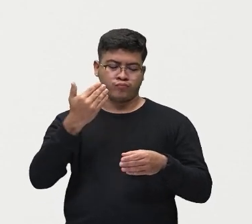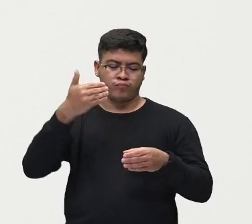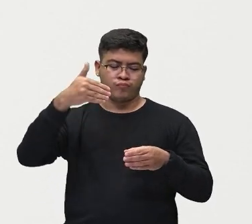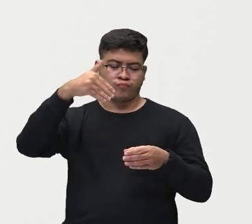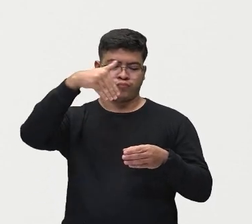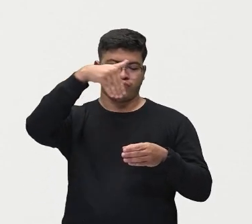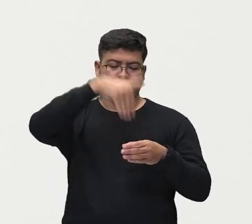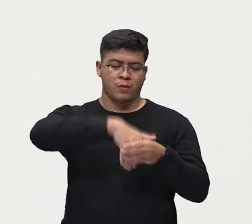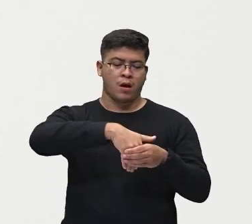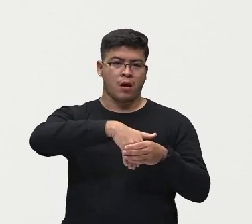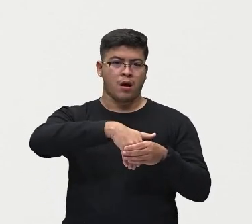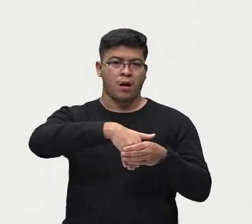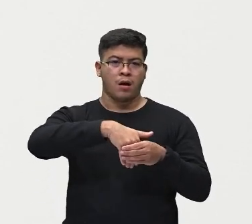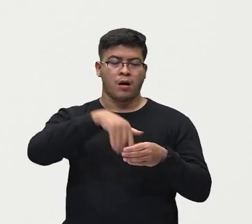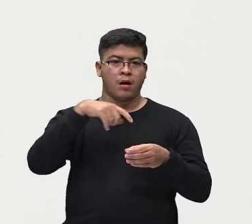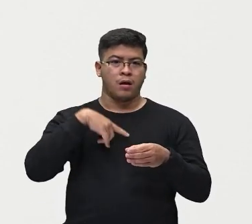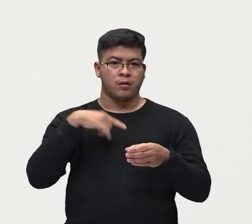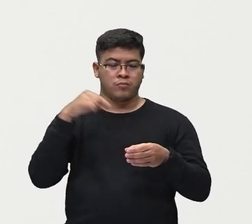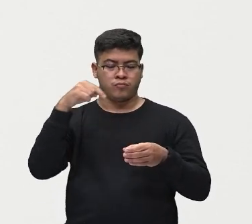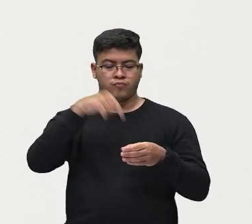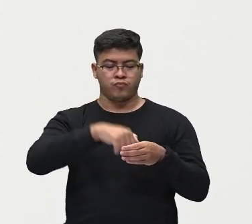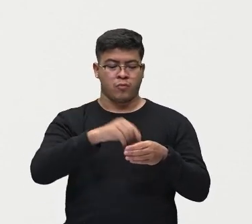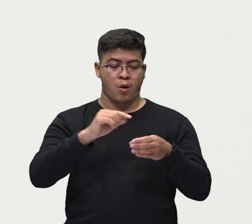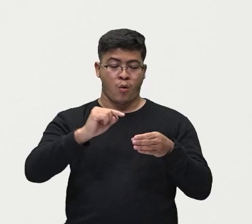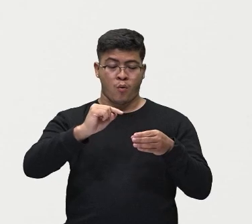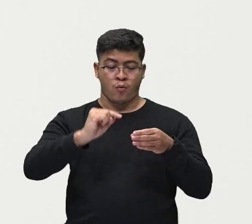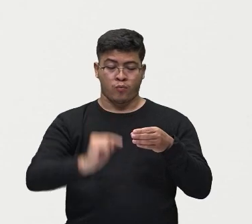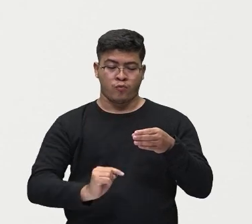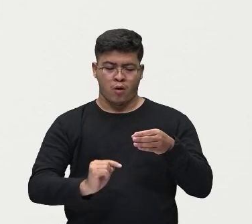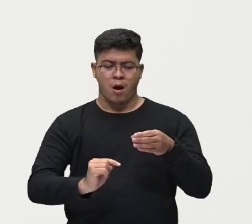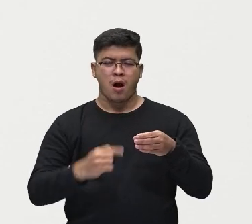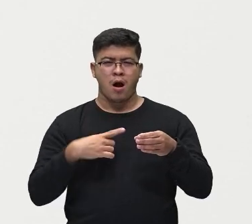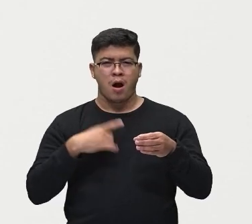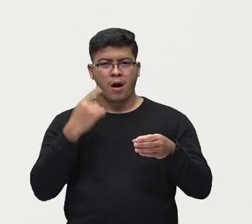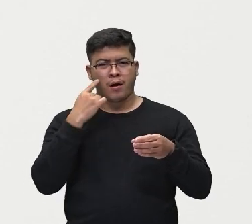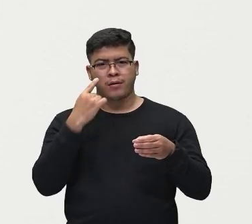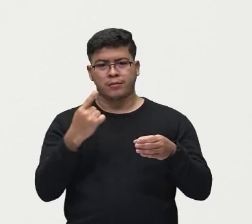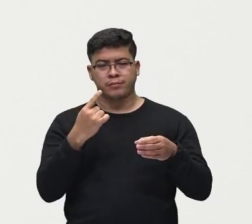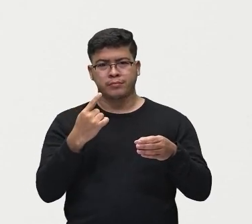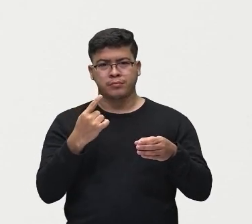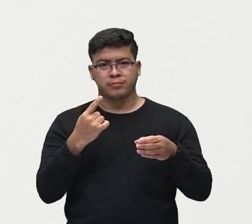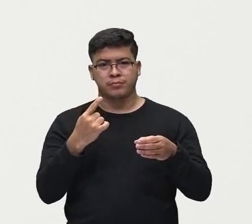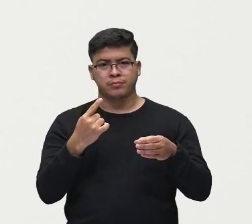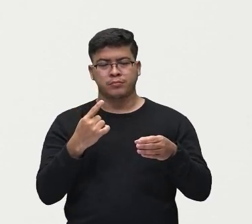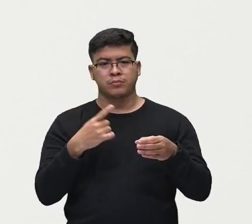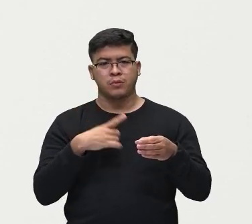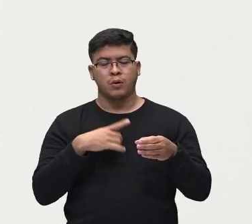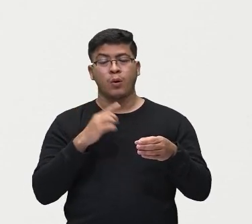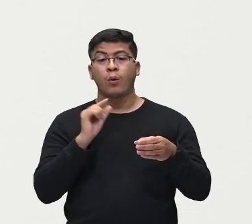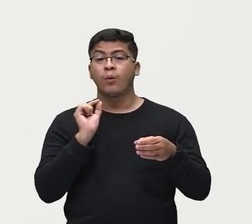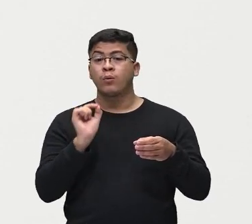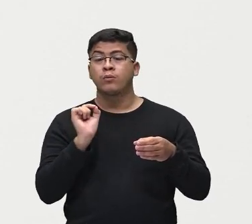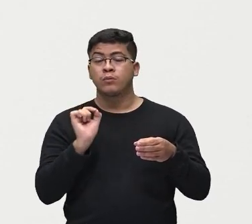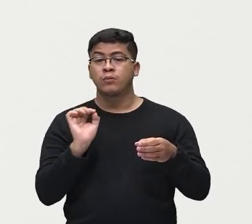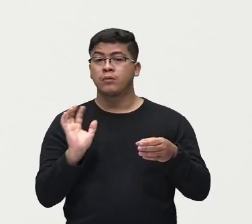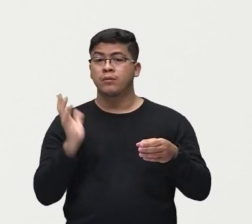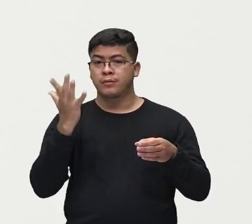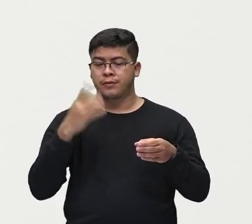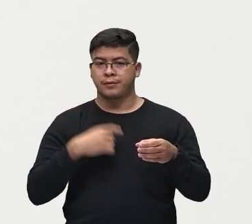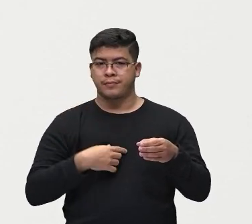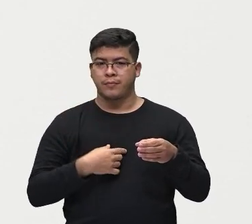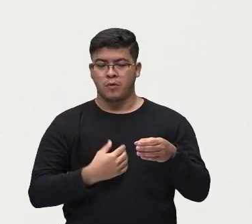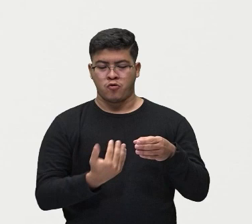Essa estrutura ela é colocada para baixo, você aperta e ela vai para baixo e vai